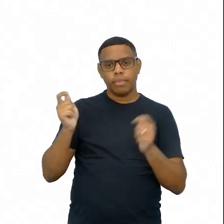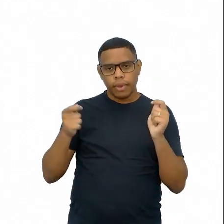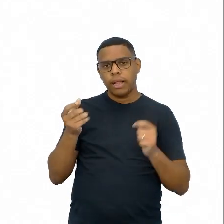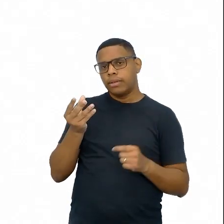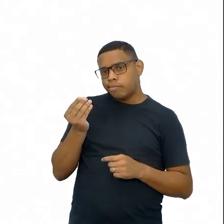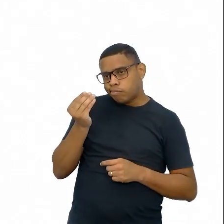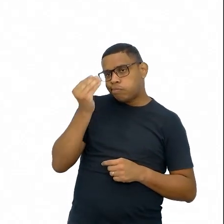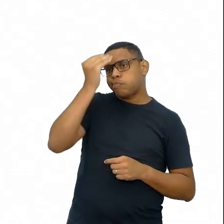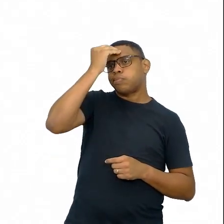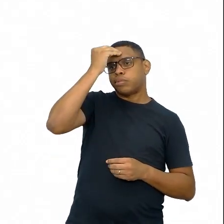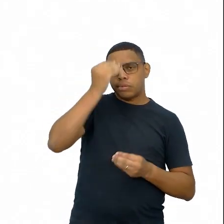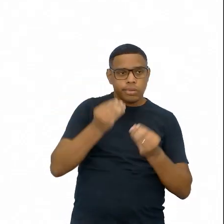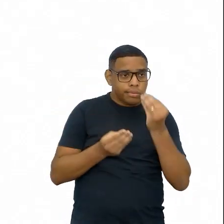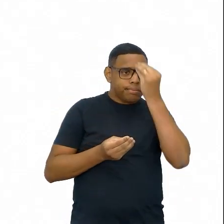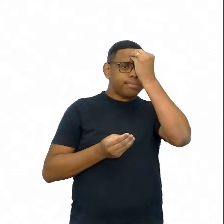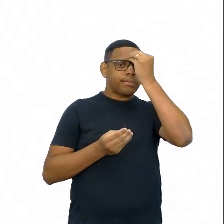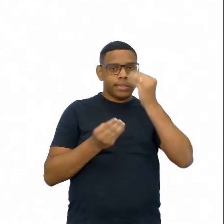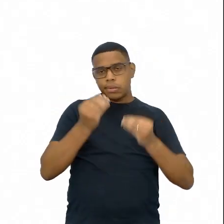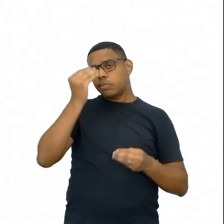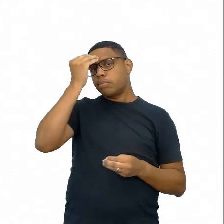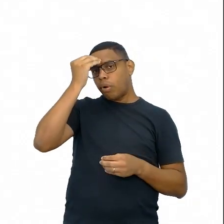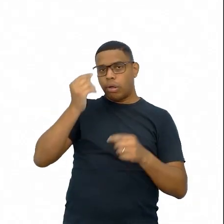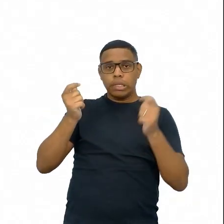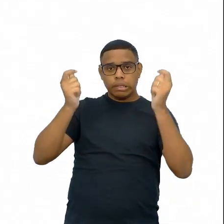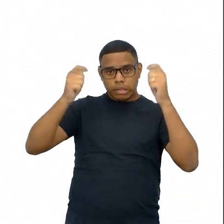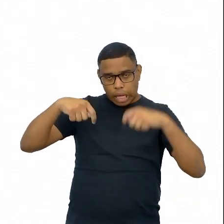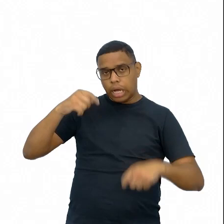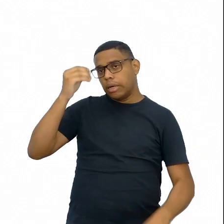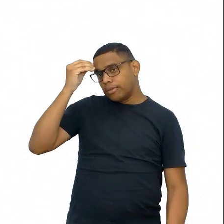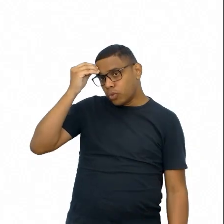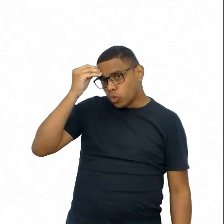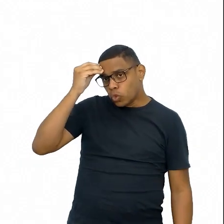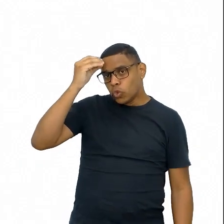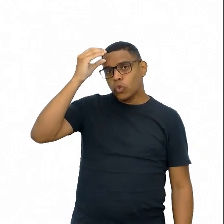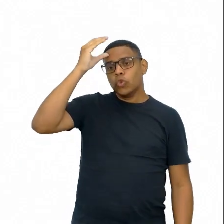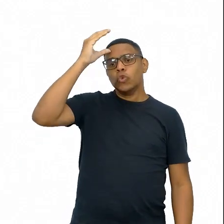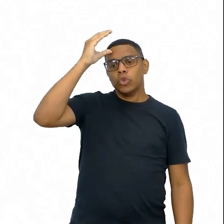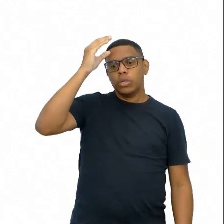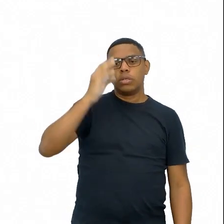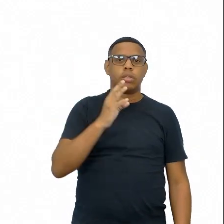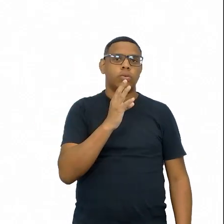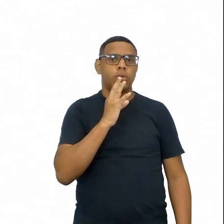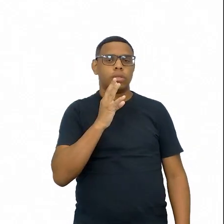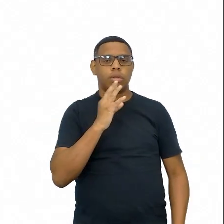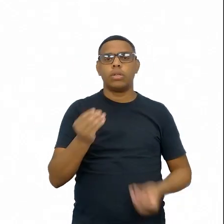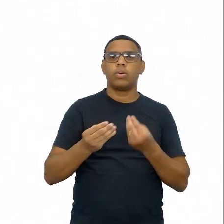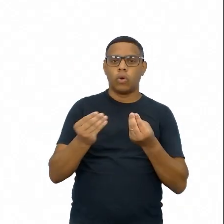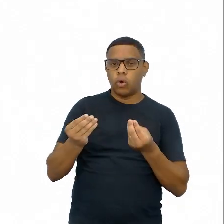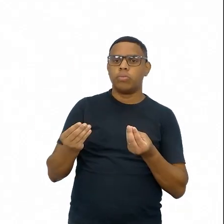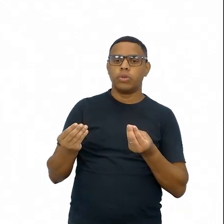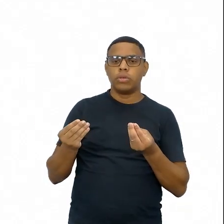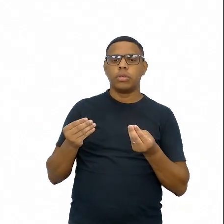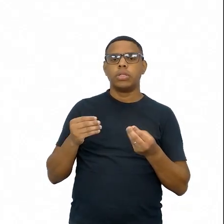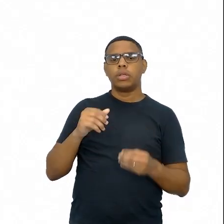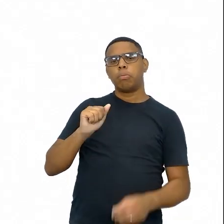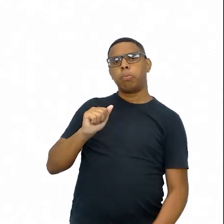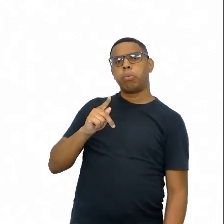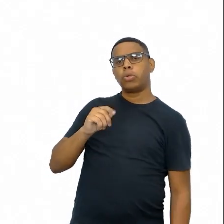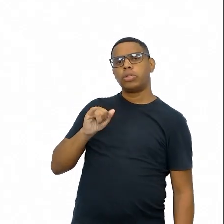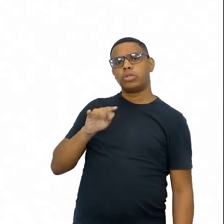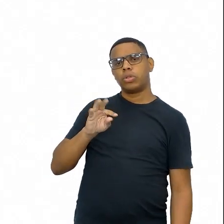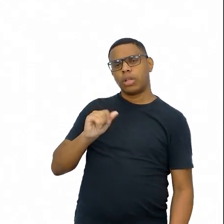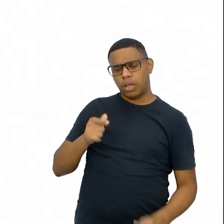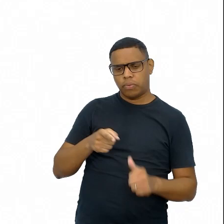sua complexidade, no sentido, compreendendo o próprio sistema, que ele é posicional, aditivo